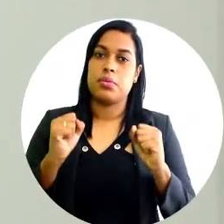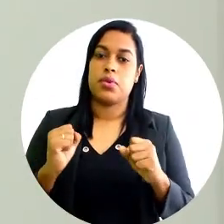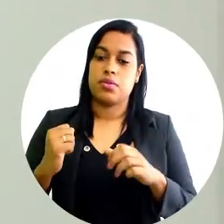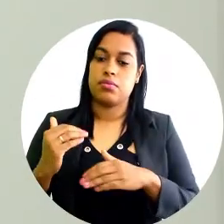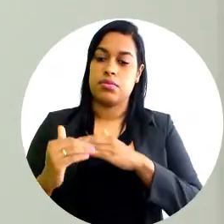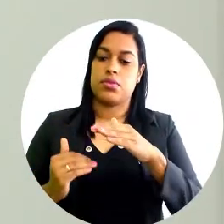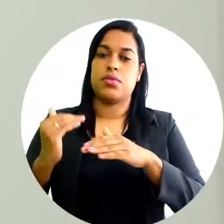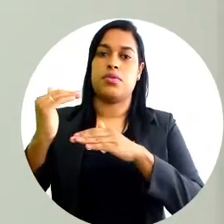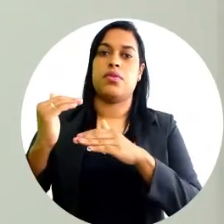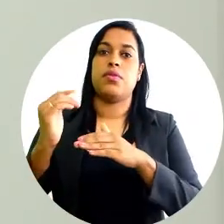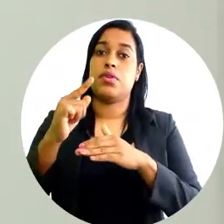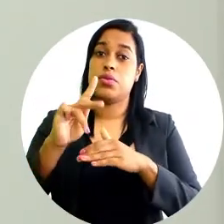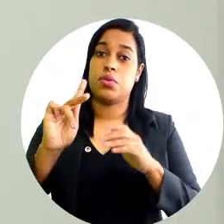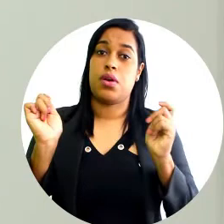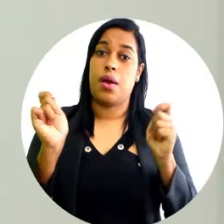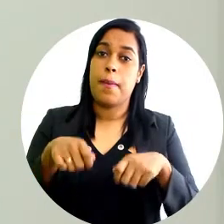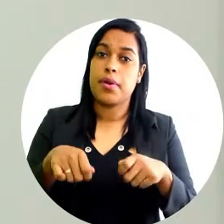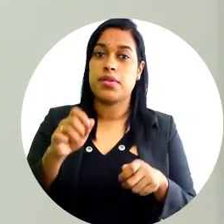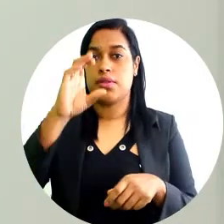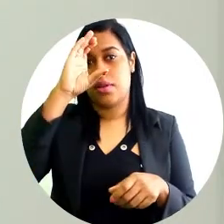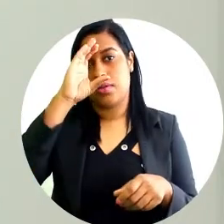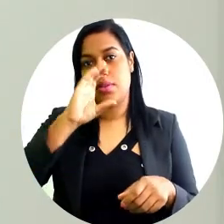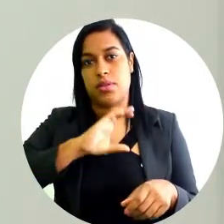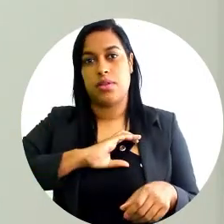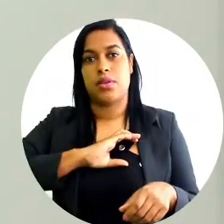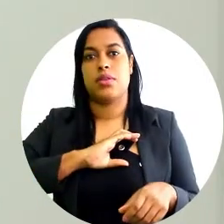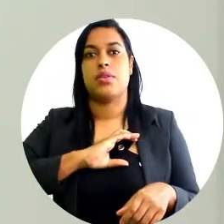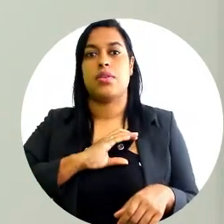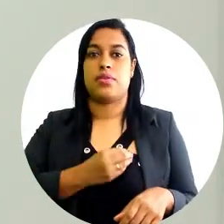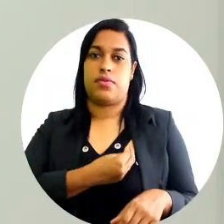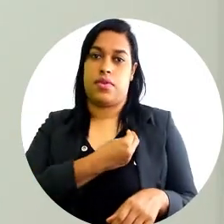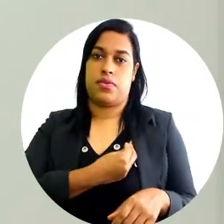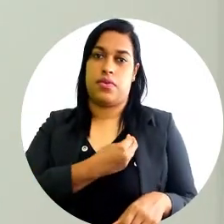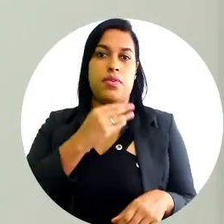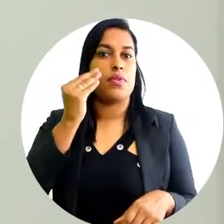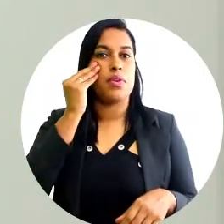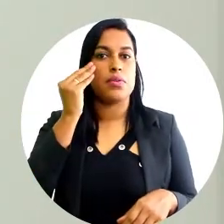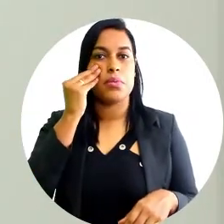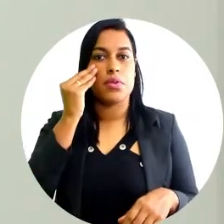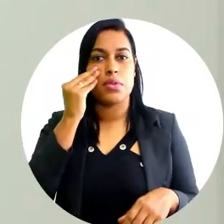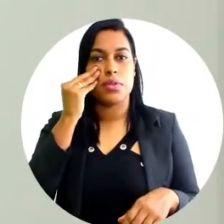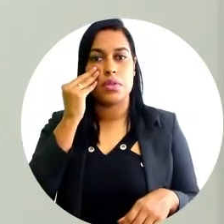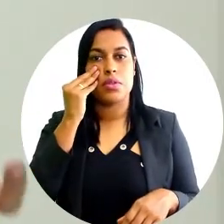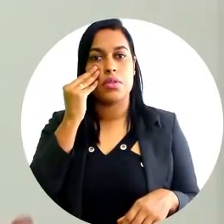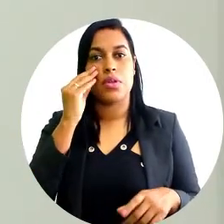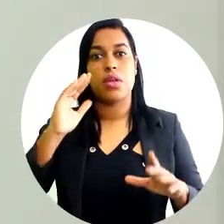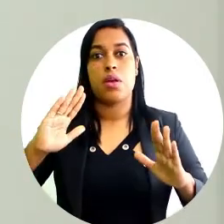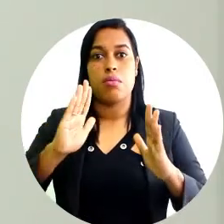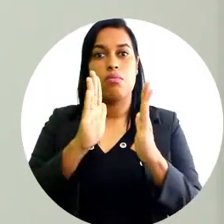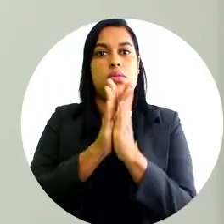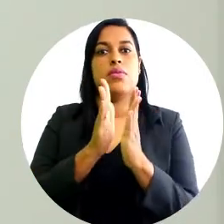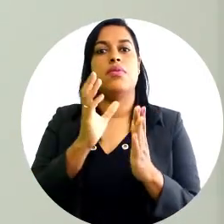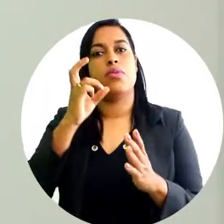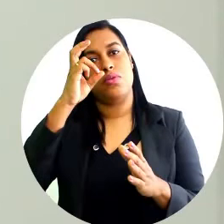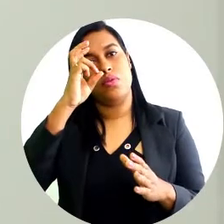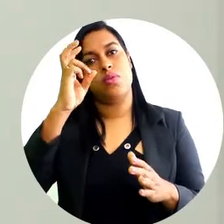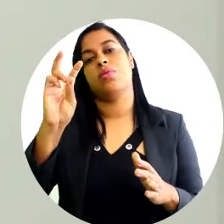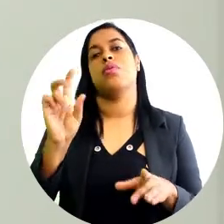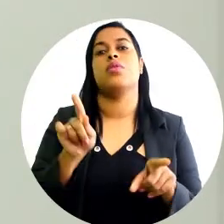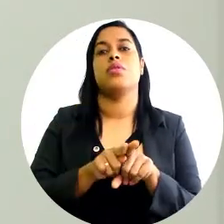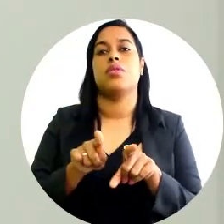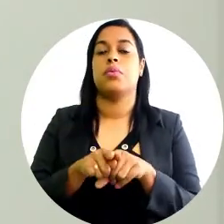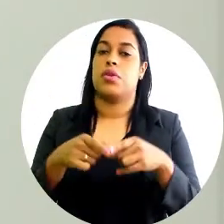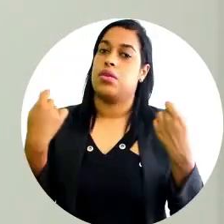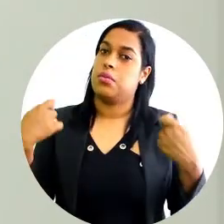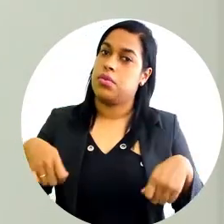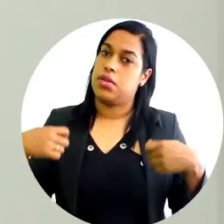poder desenvolver a sua capacidade cidadã e vai viver experiências de confrontos culturais e